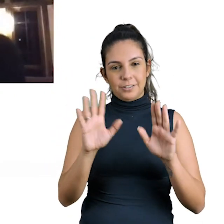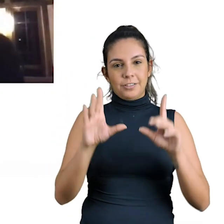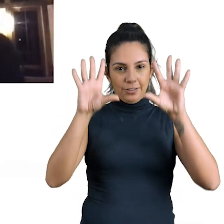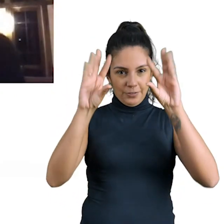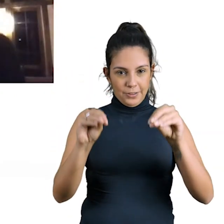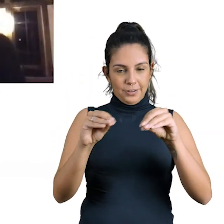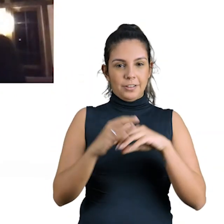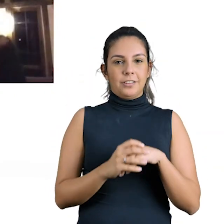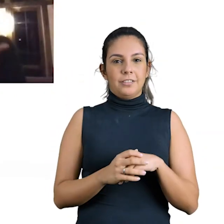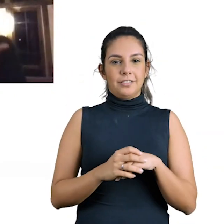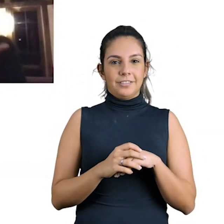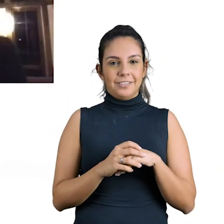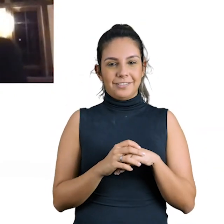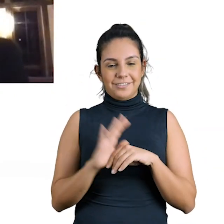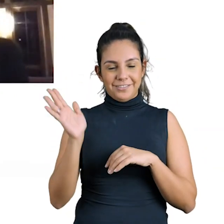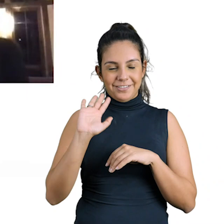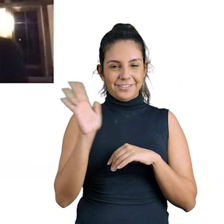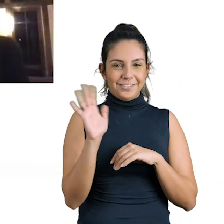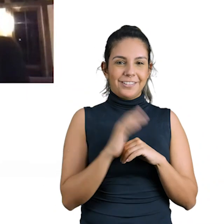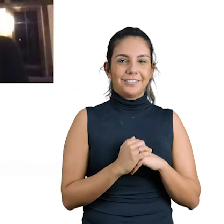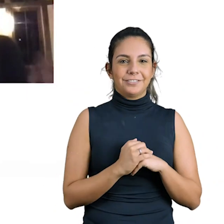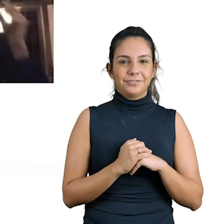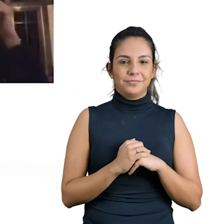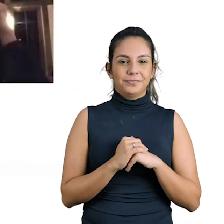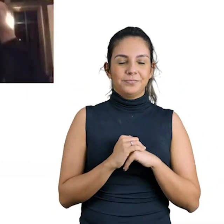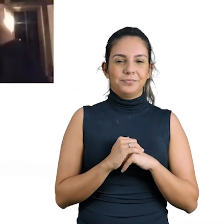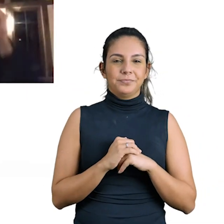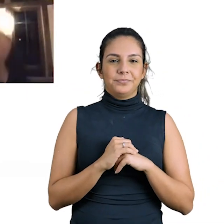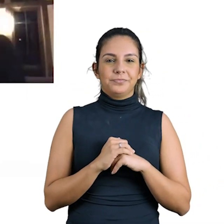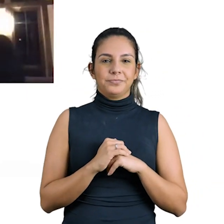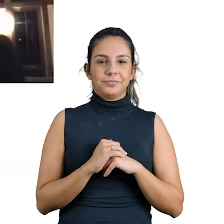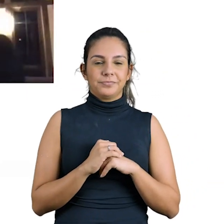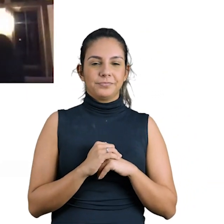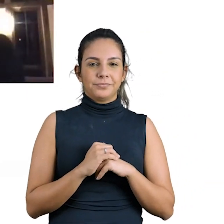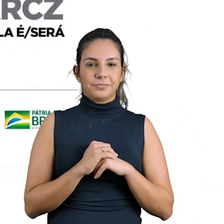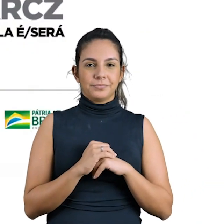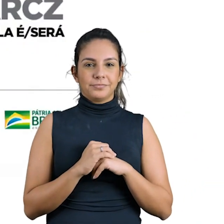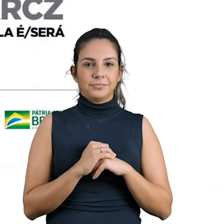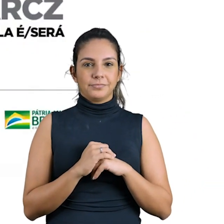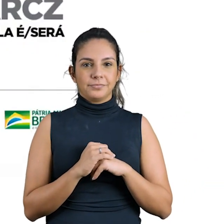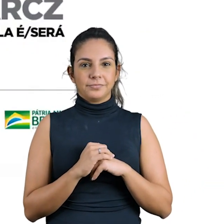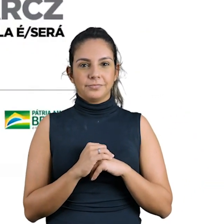também. Vou desligar antes que eu caia. Isso. Tchau. Tchau.